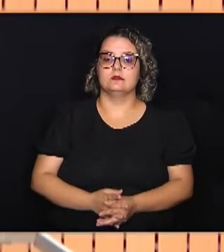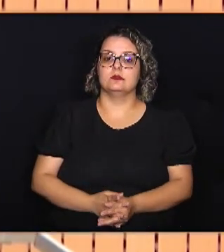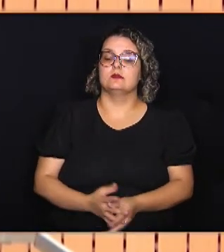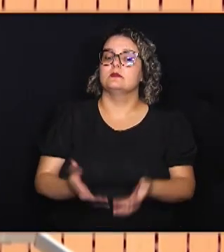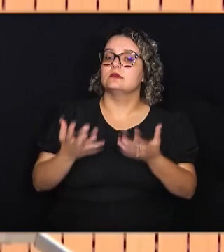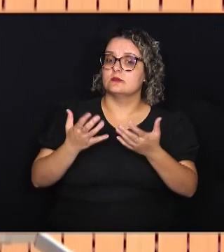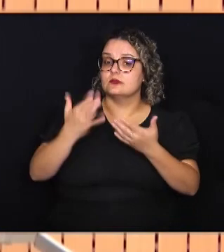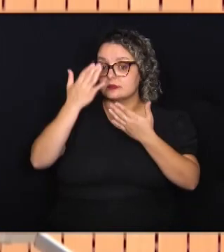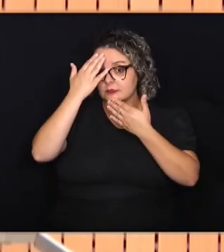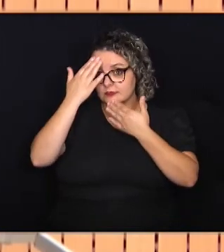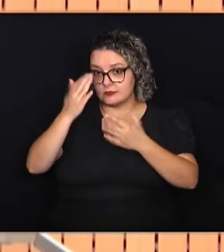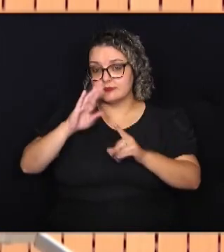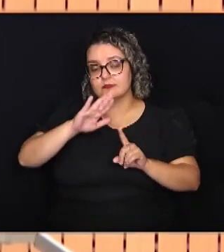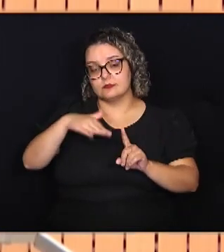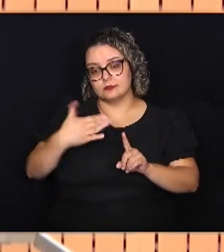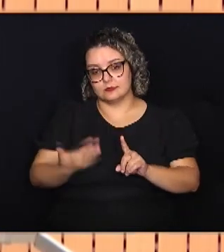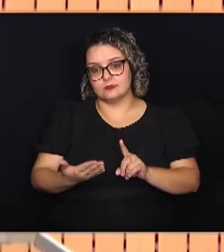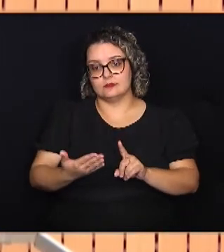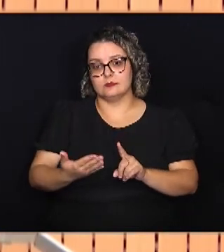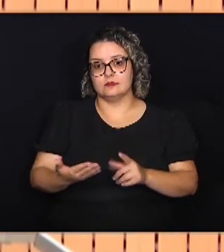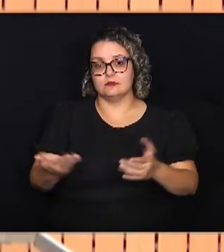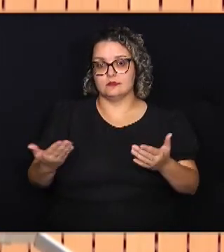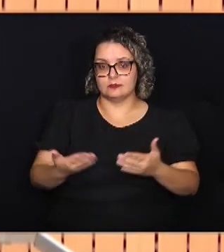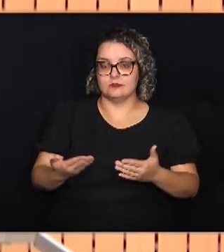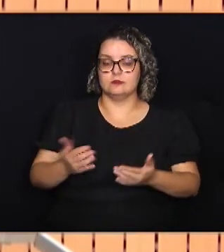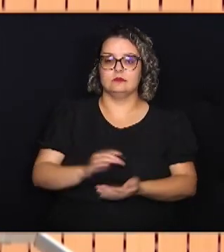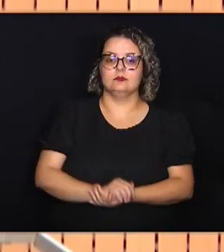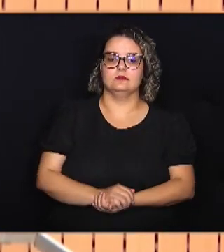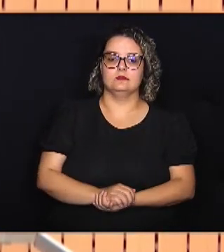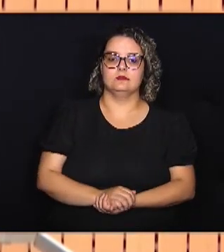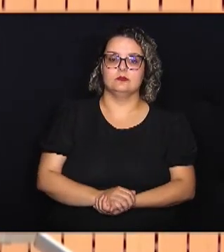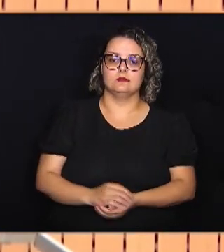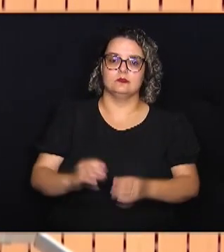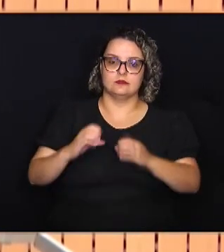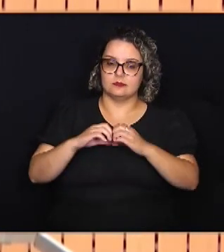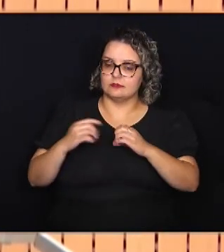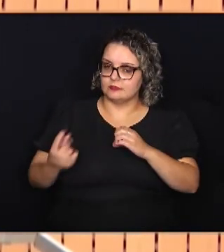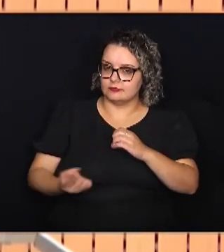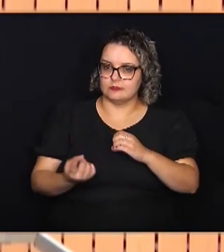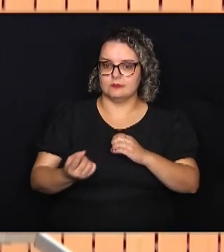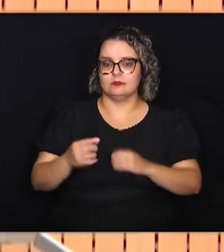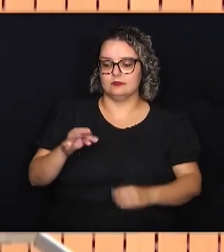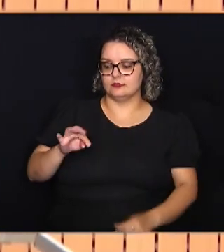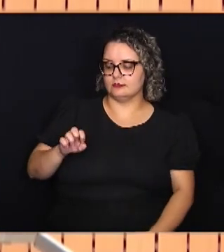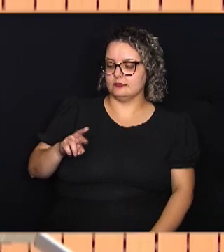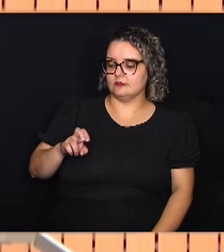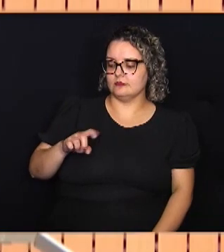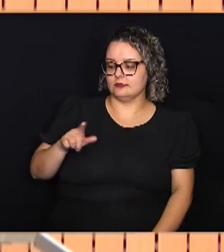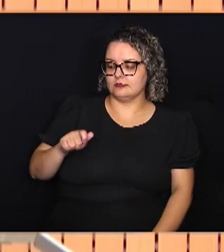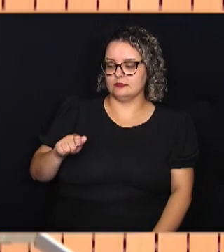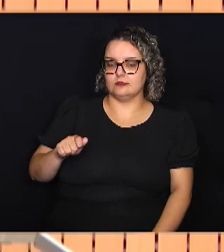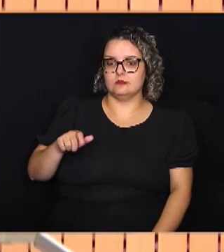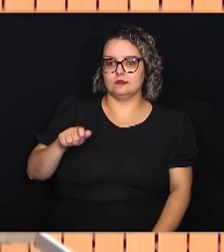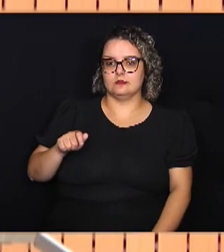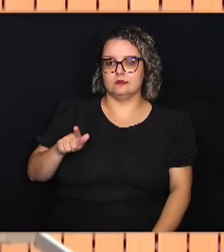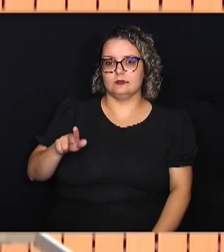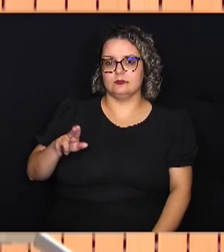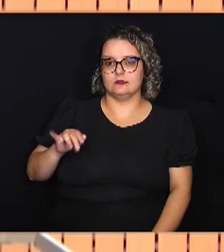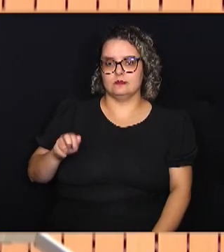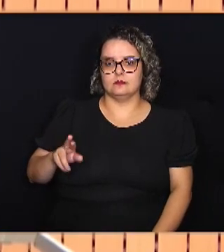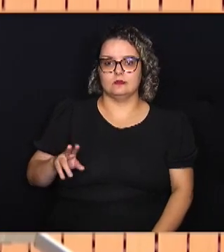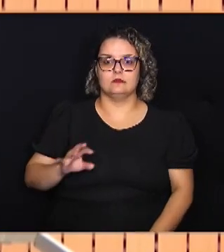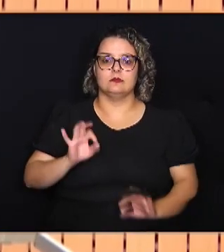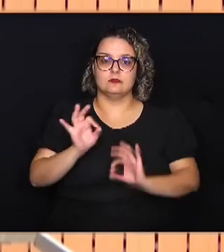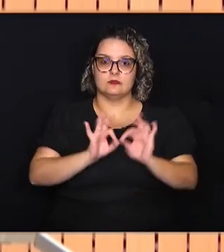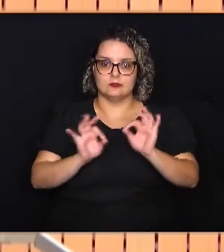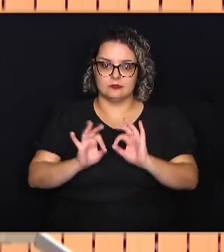a homenagem hoje prestada nessa casa à querida e eterna Tereza Aguiar. Tereza nos preparou para